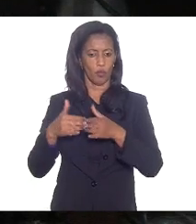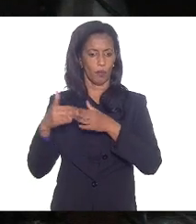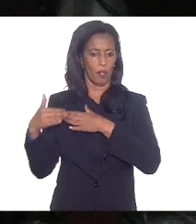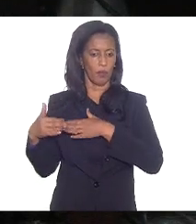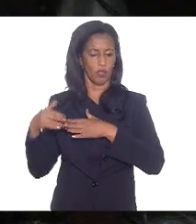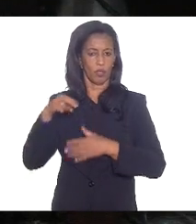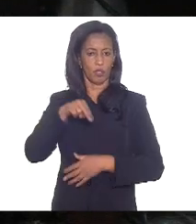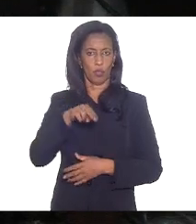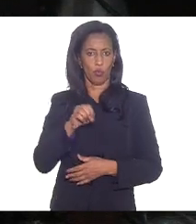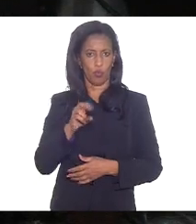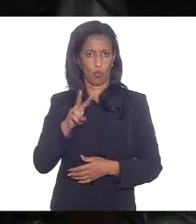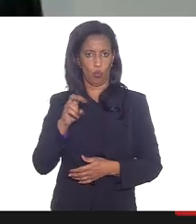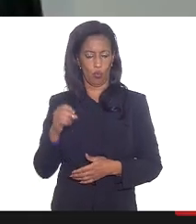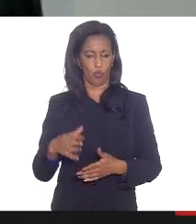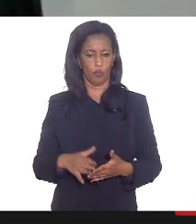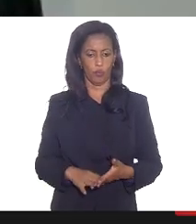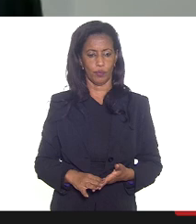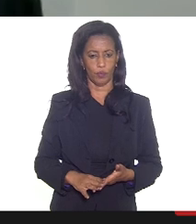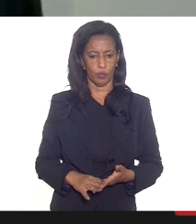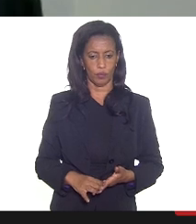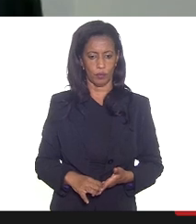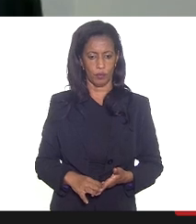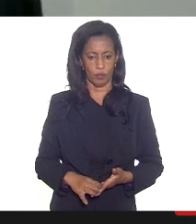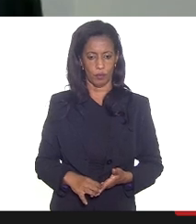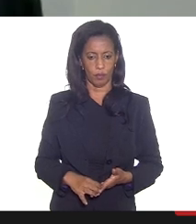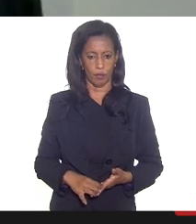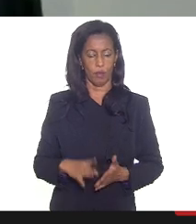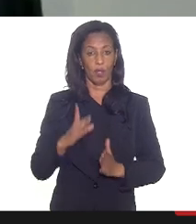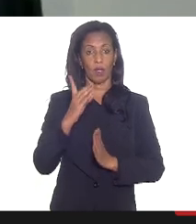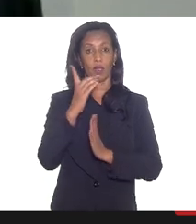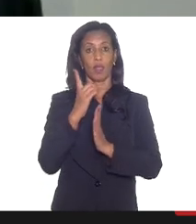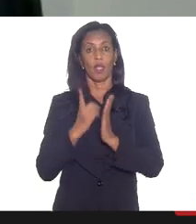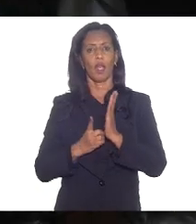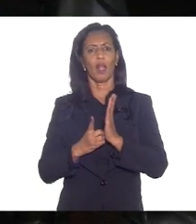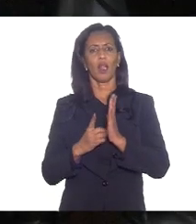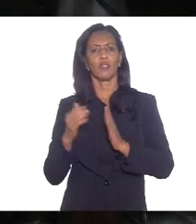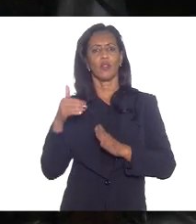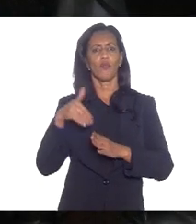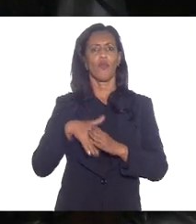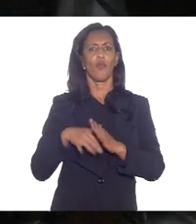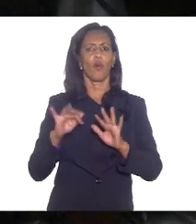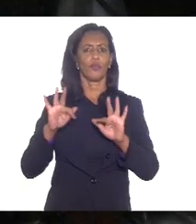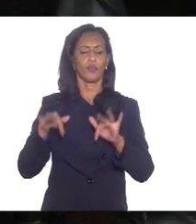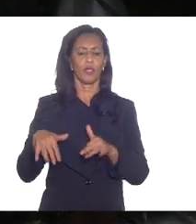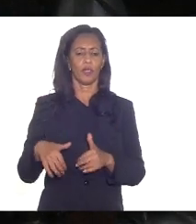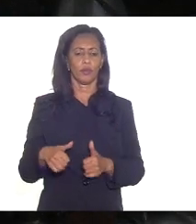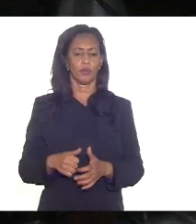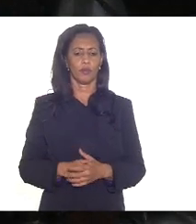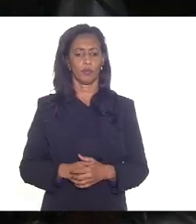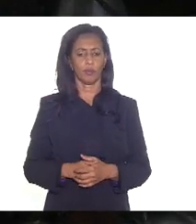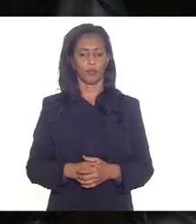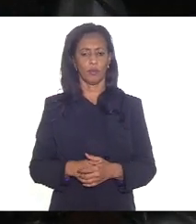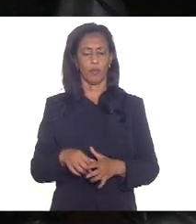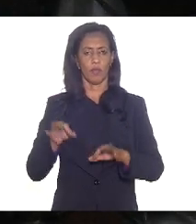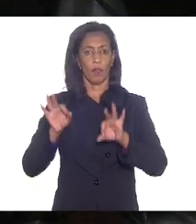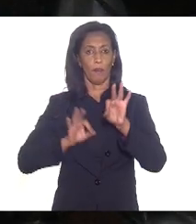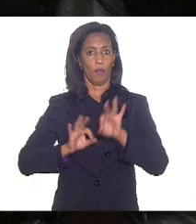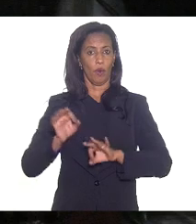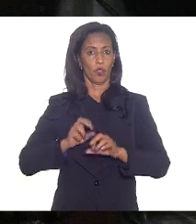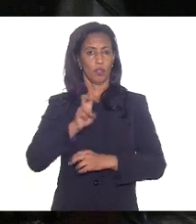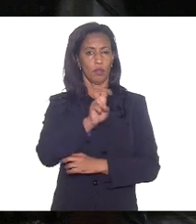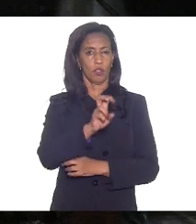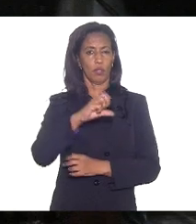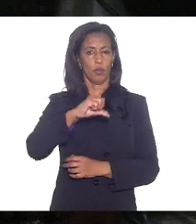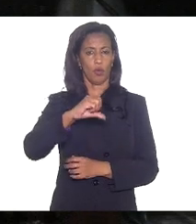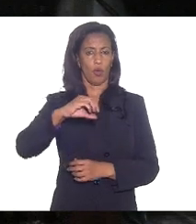novo. Presidente, para a declaração de voto ao final. Ok. Projeto de resolução 590 de